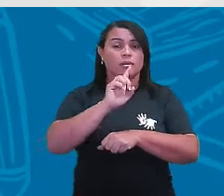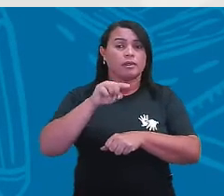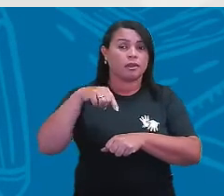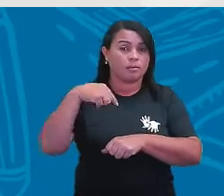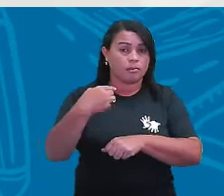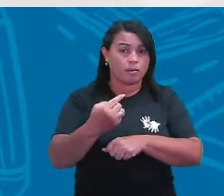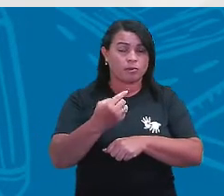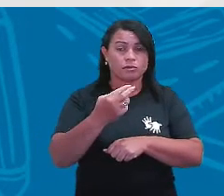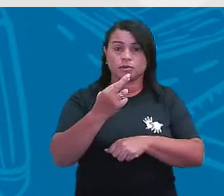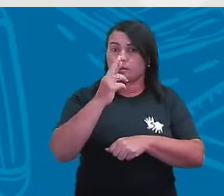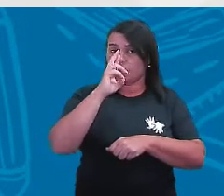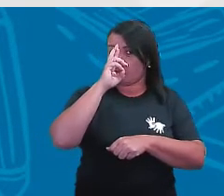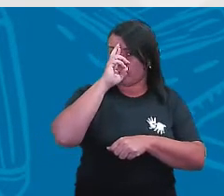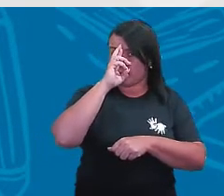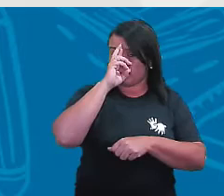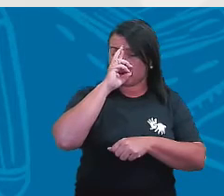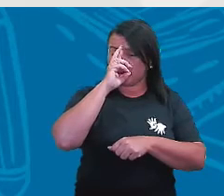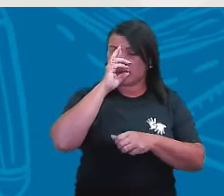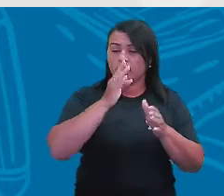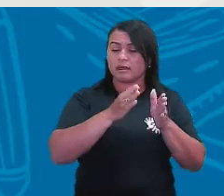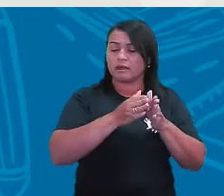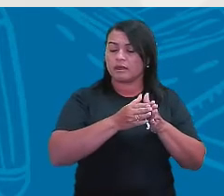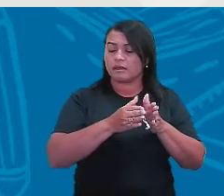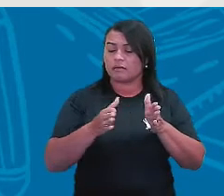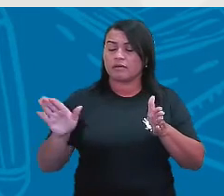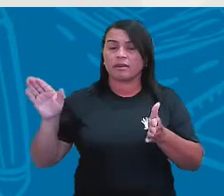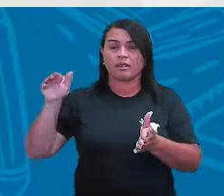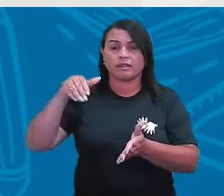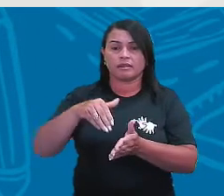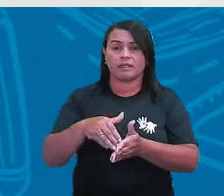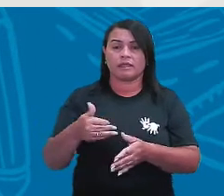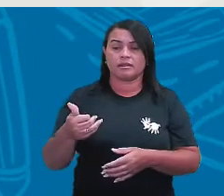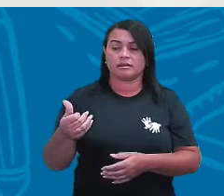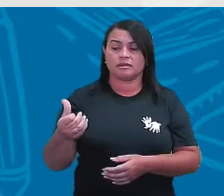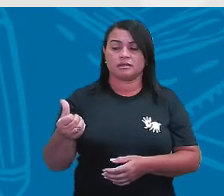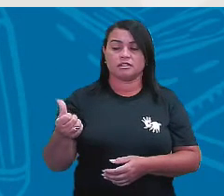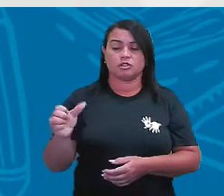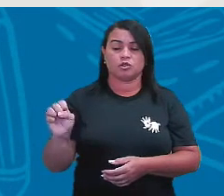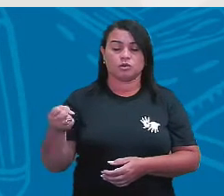de meio-dia e que vai até às 18 horas, tá bom?